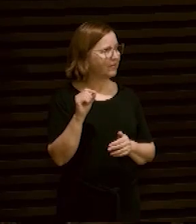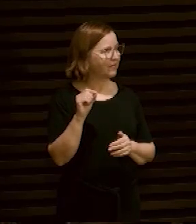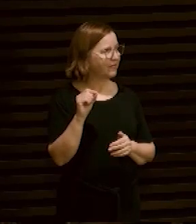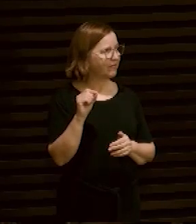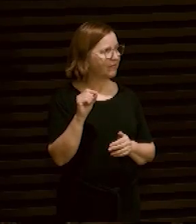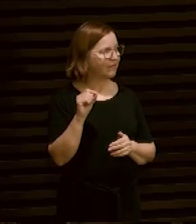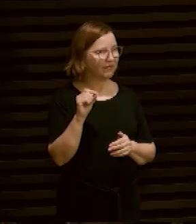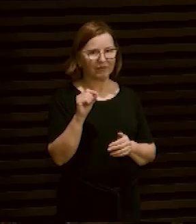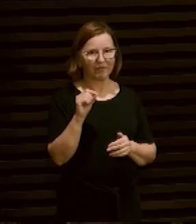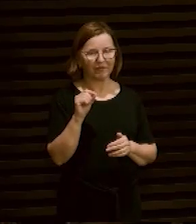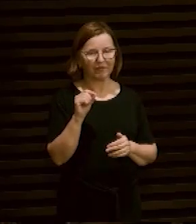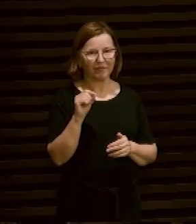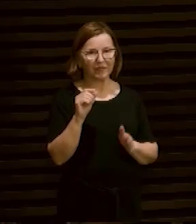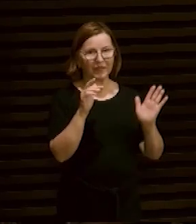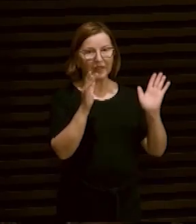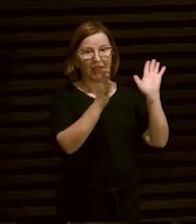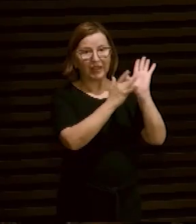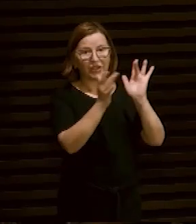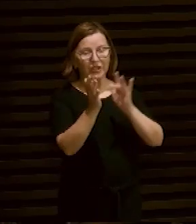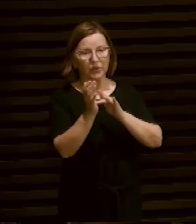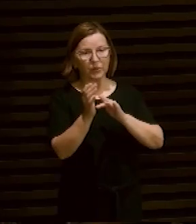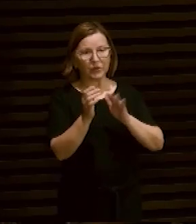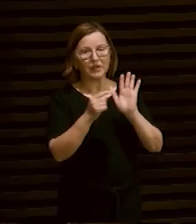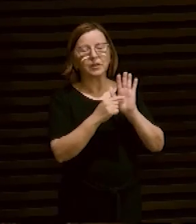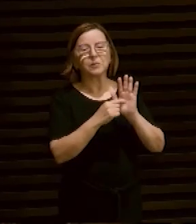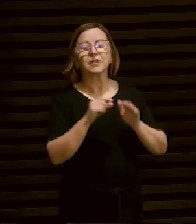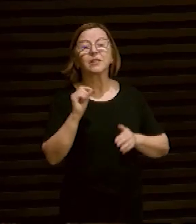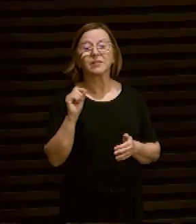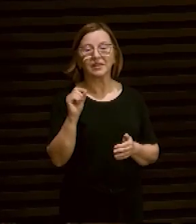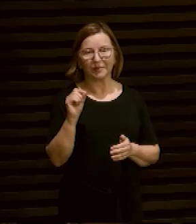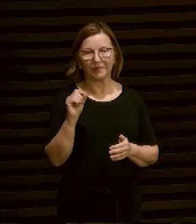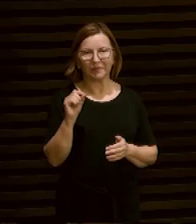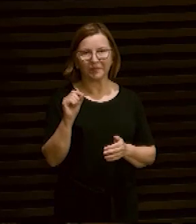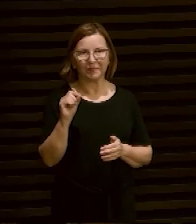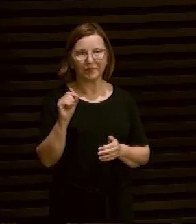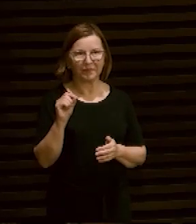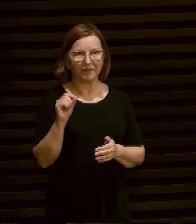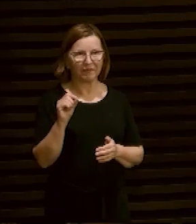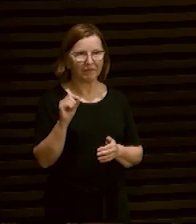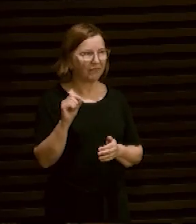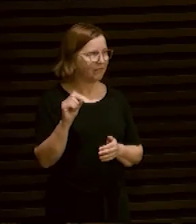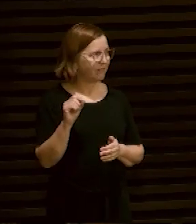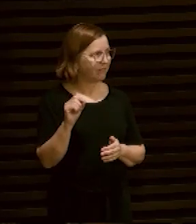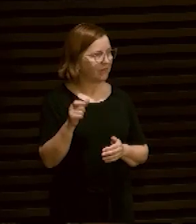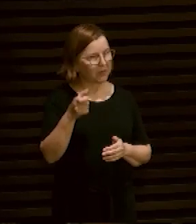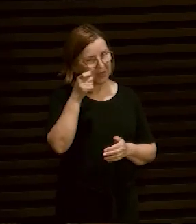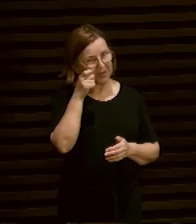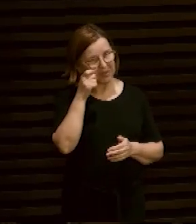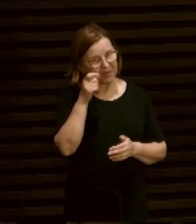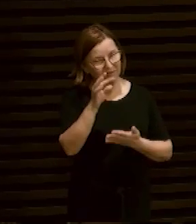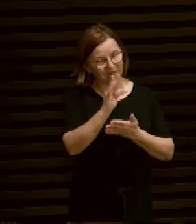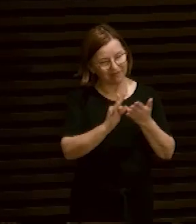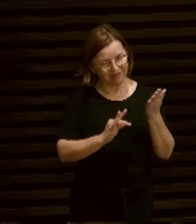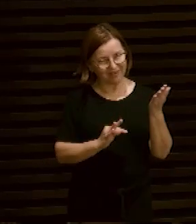O que ele vai representar depois de uma tão grande salvação? O que ele vai representar? Presta atenção no texto, veja que